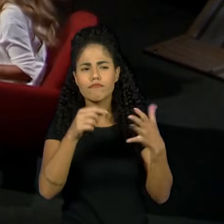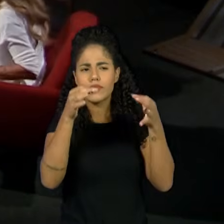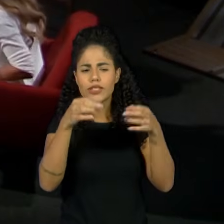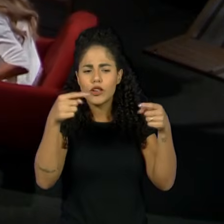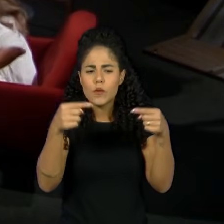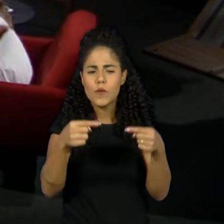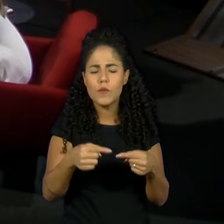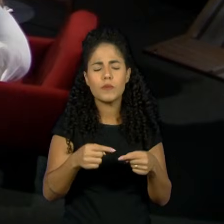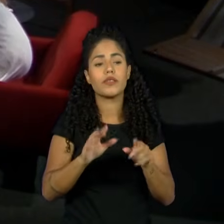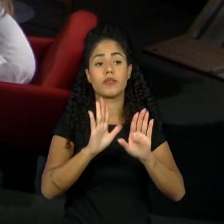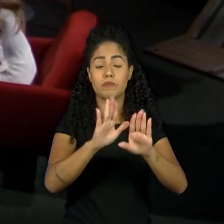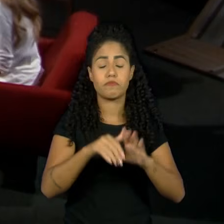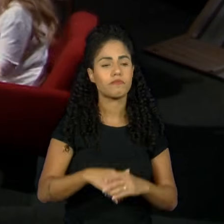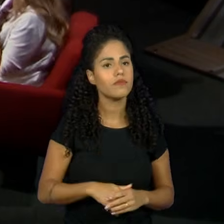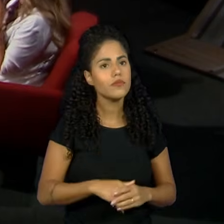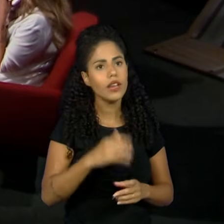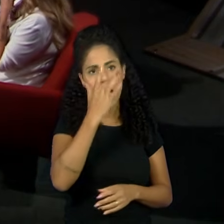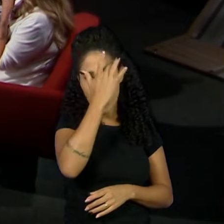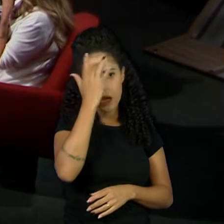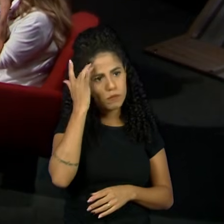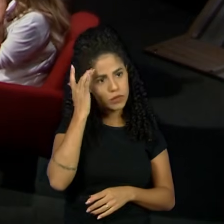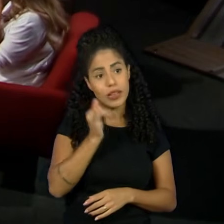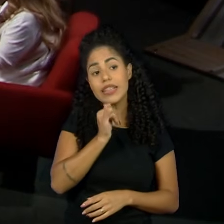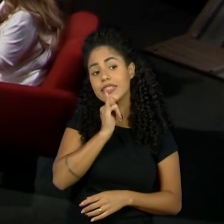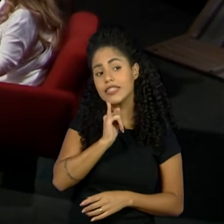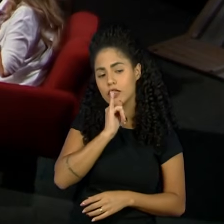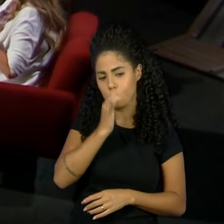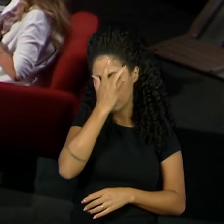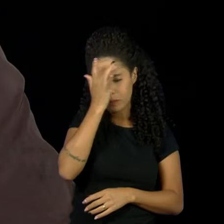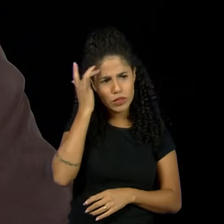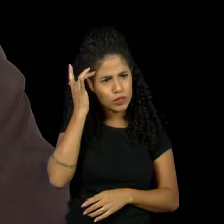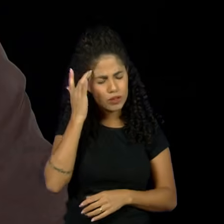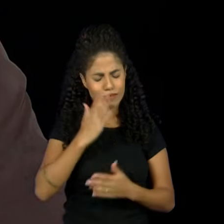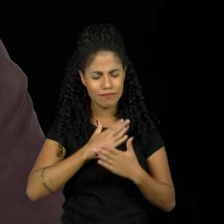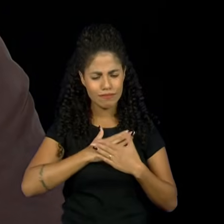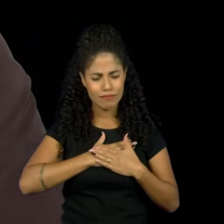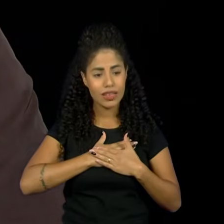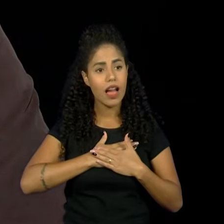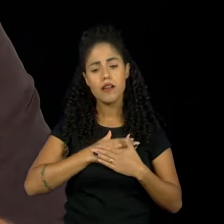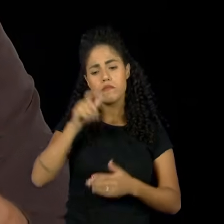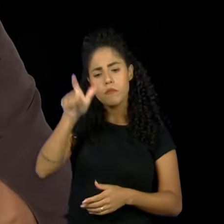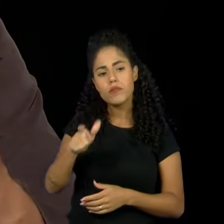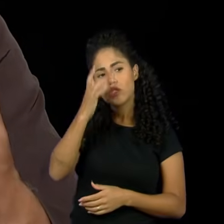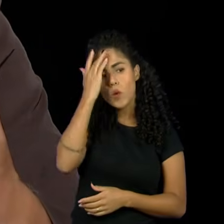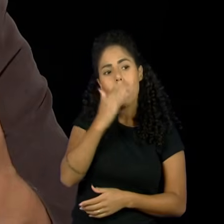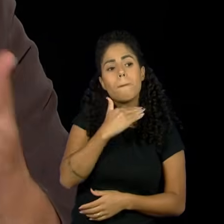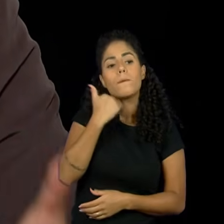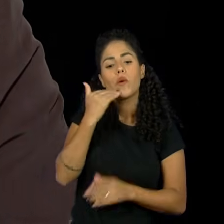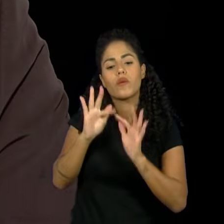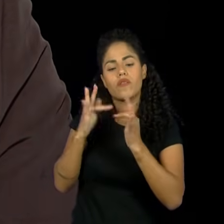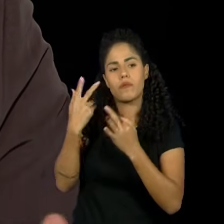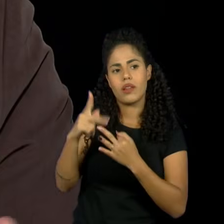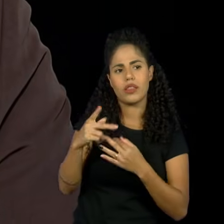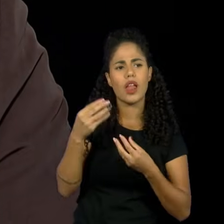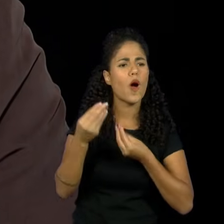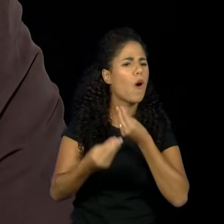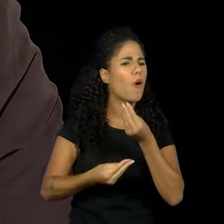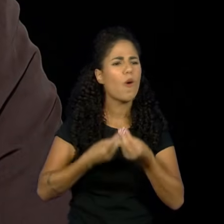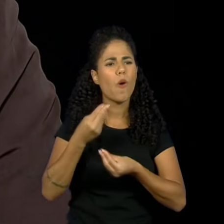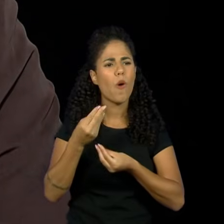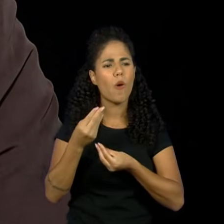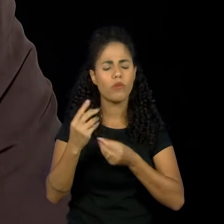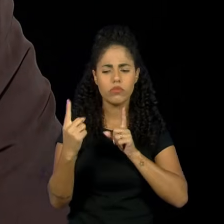Pode. A pessoa perdeu alguém, está de luto. Quando e como se aproximar